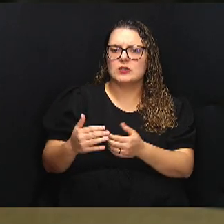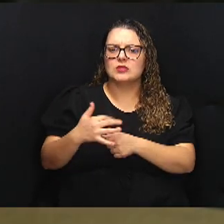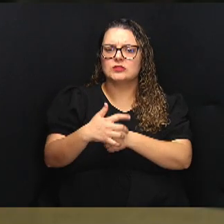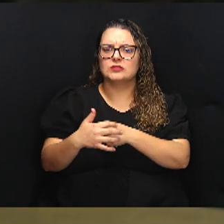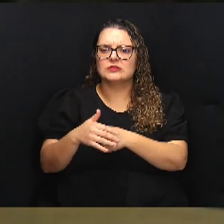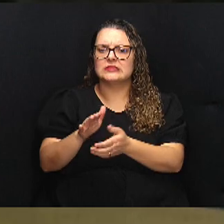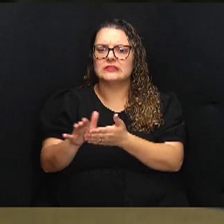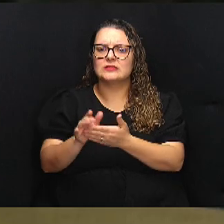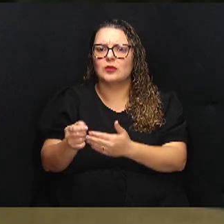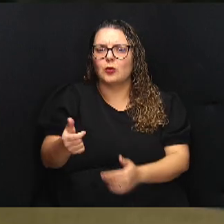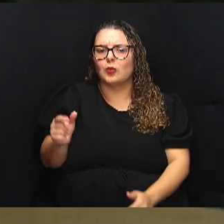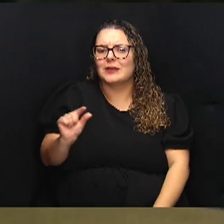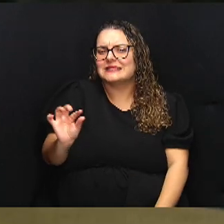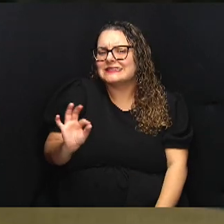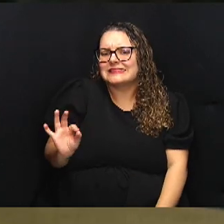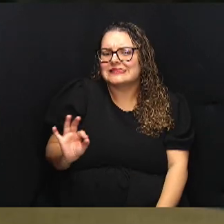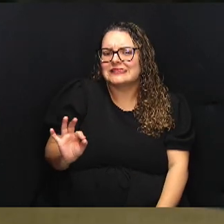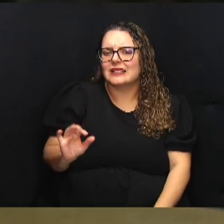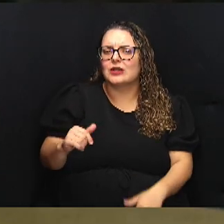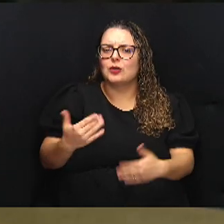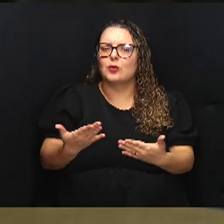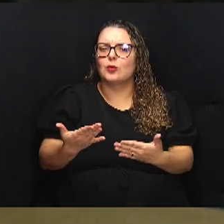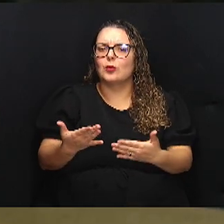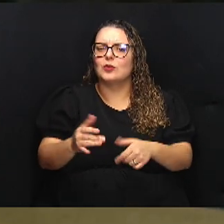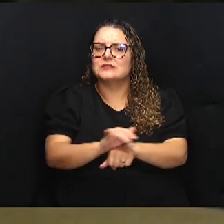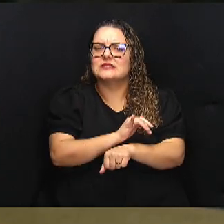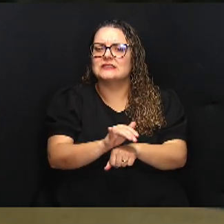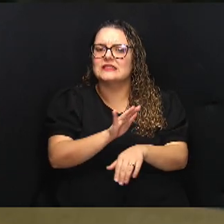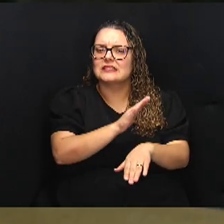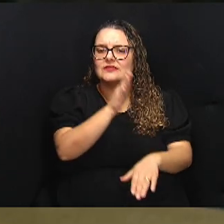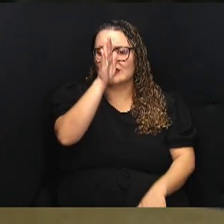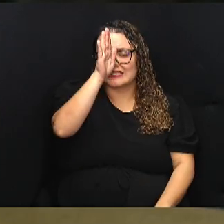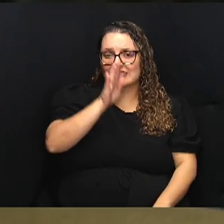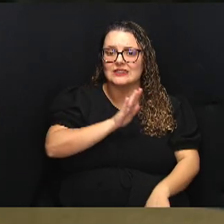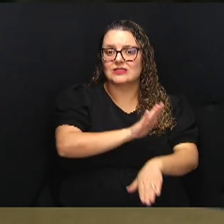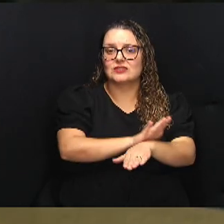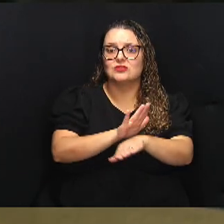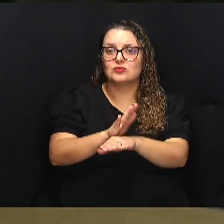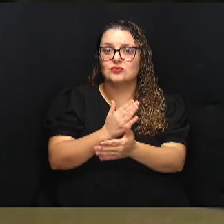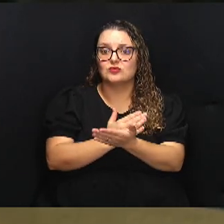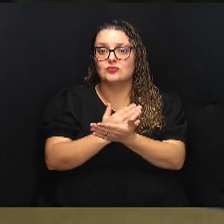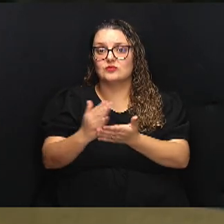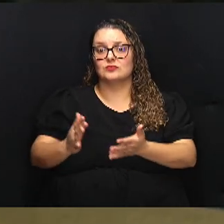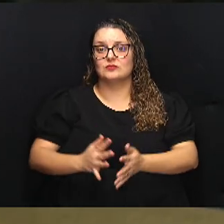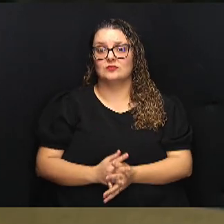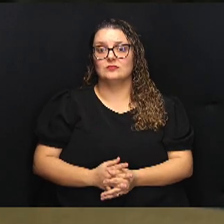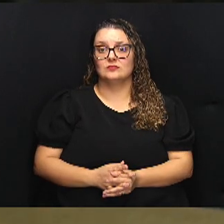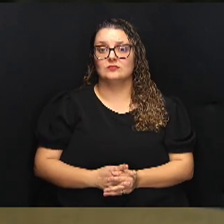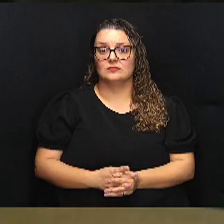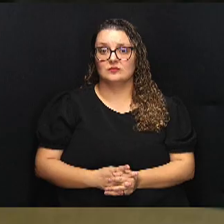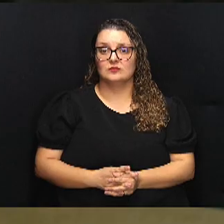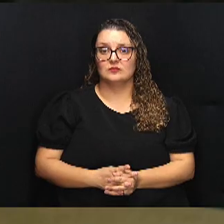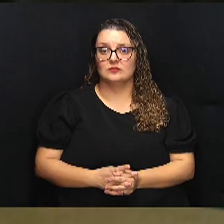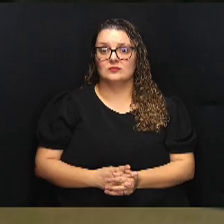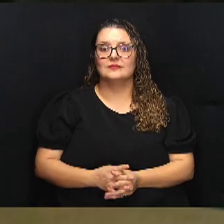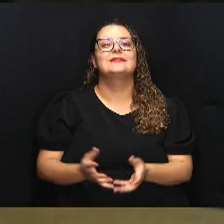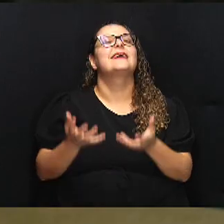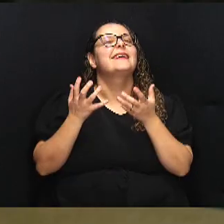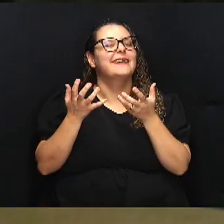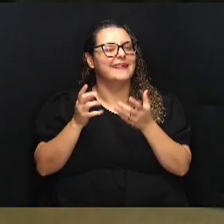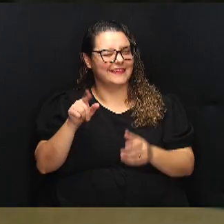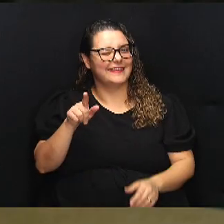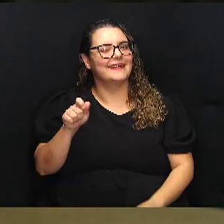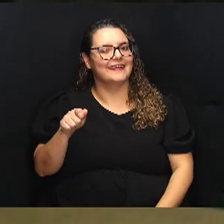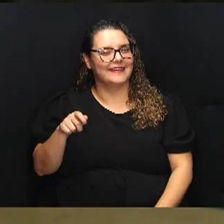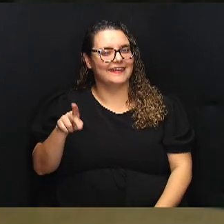quase nada? Que ferramentas grátis ajudam no início? Vamos Vamos lá, lá. tá querendo começar, né, André?